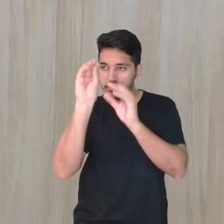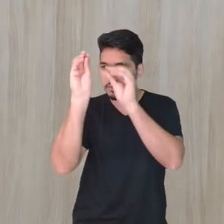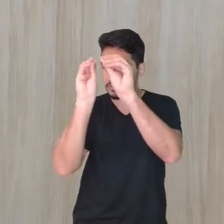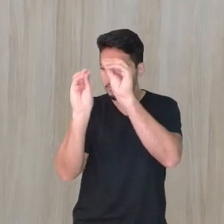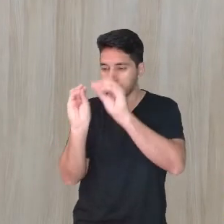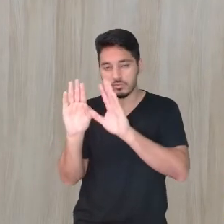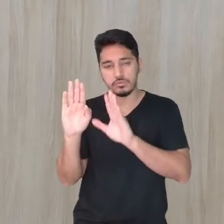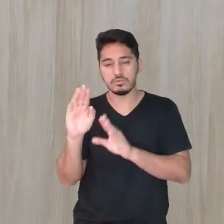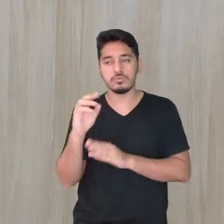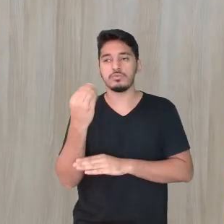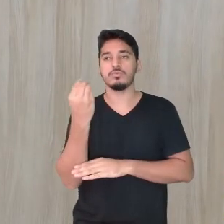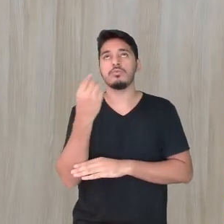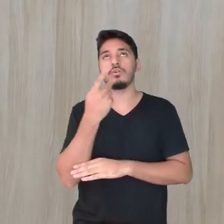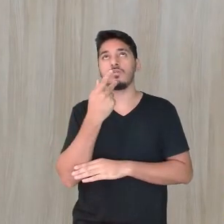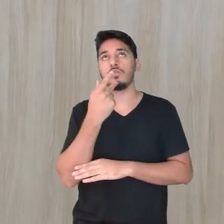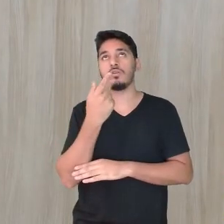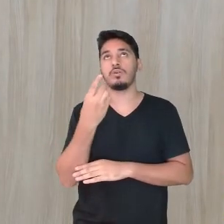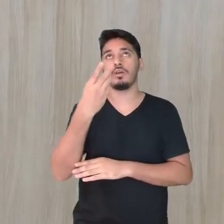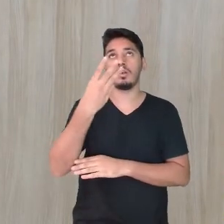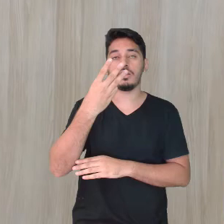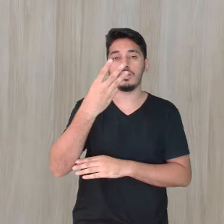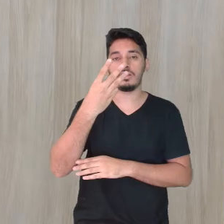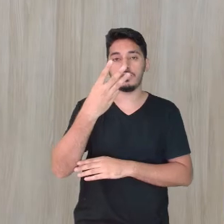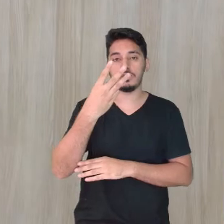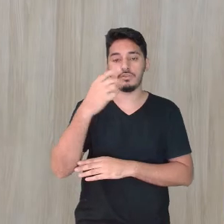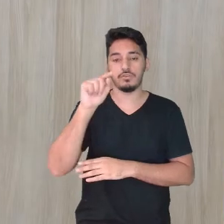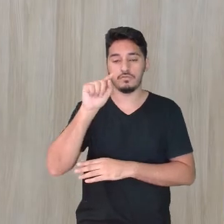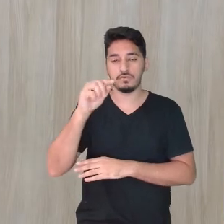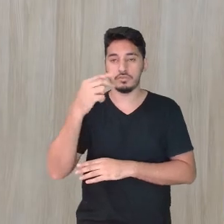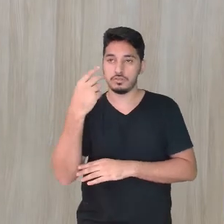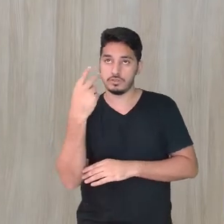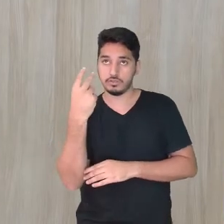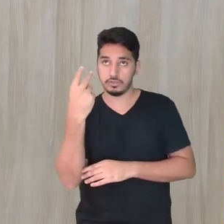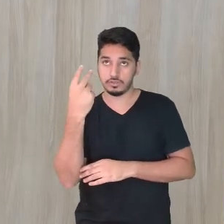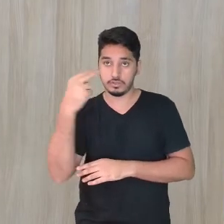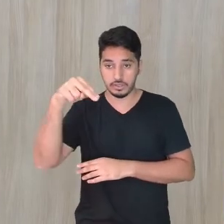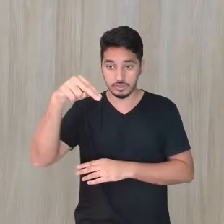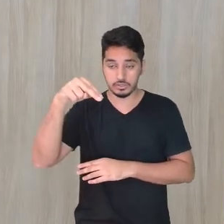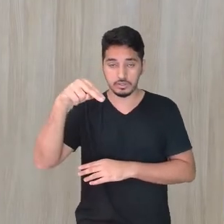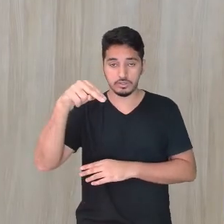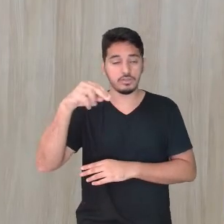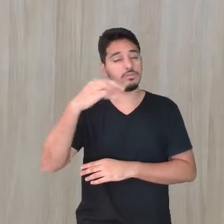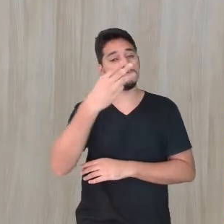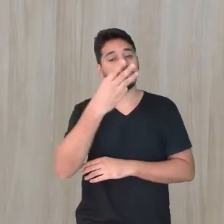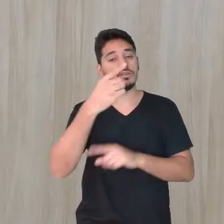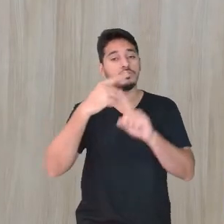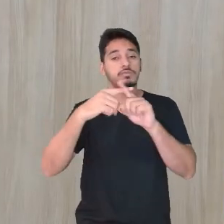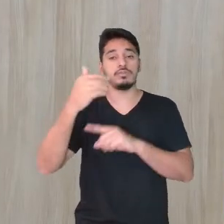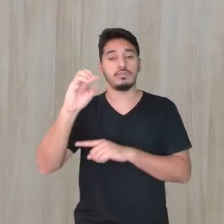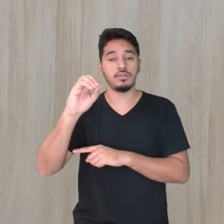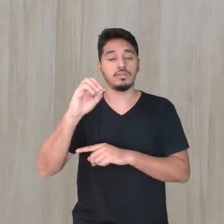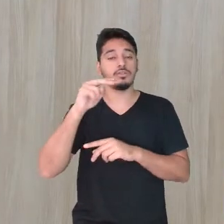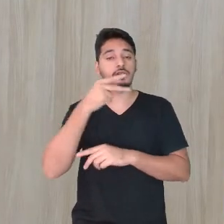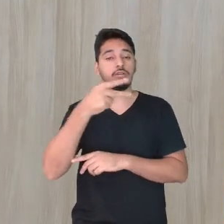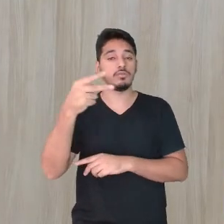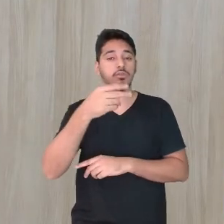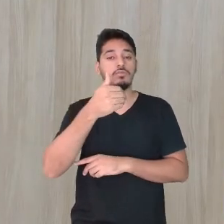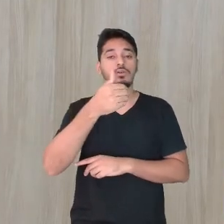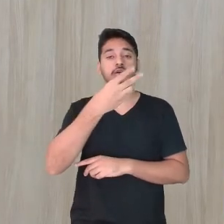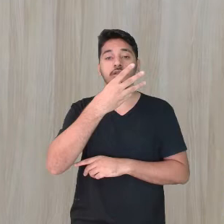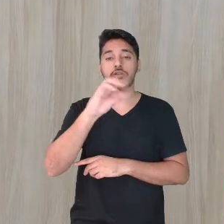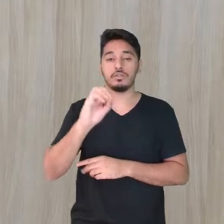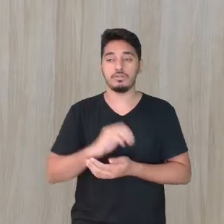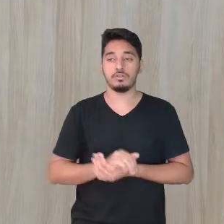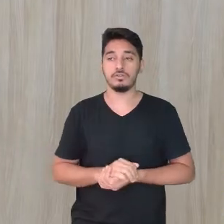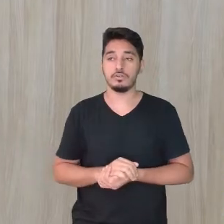Quando eu digo n igual a 3n, se n for 10, vai dar 3 vezes 10, vai dar 30, o gabarito da